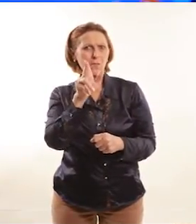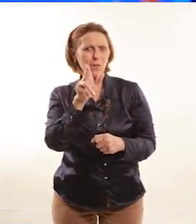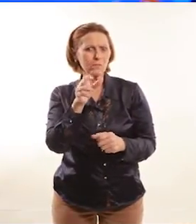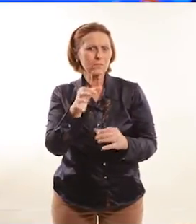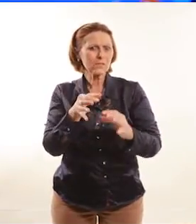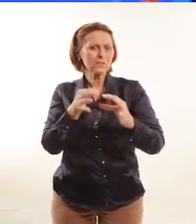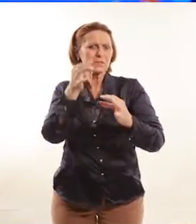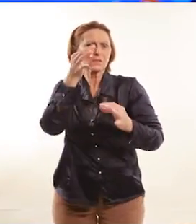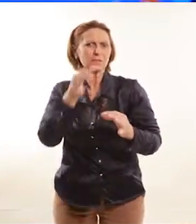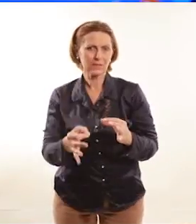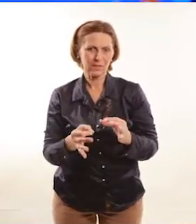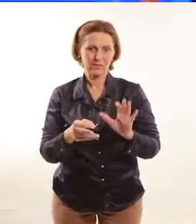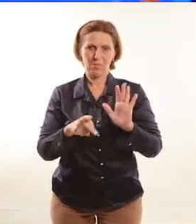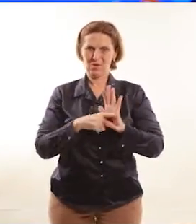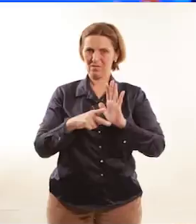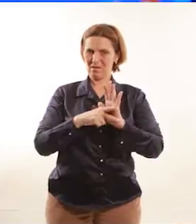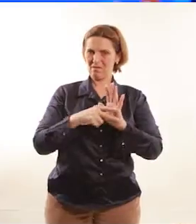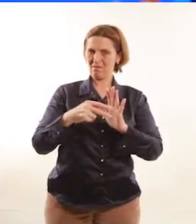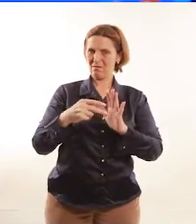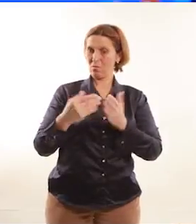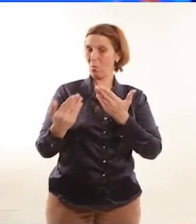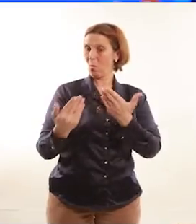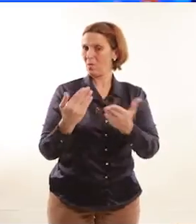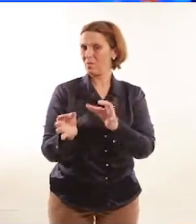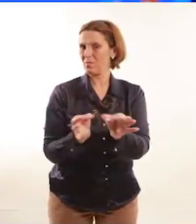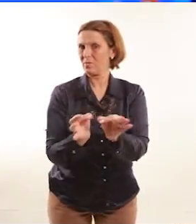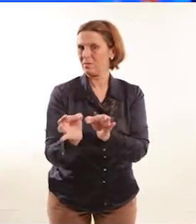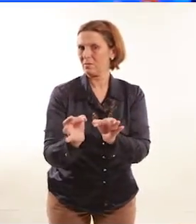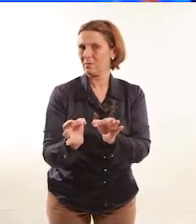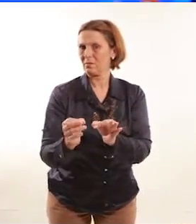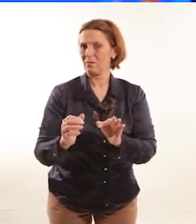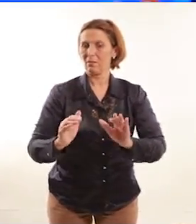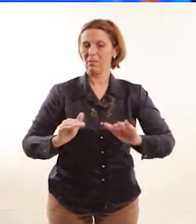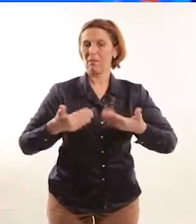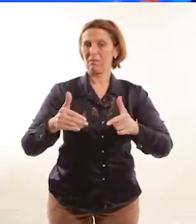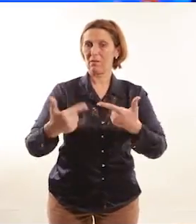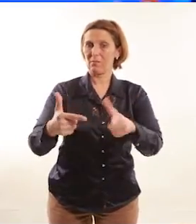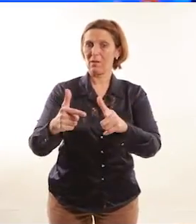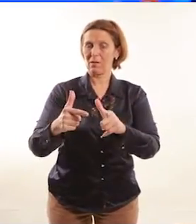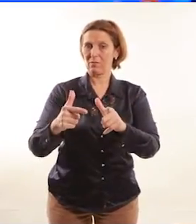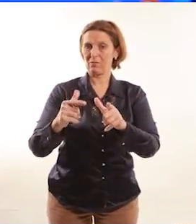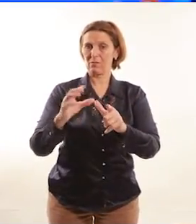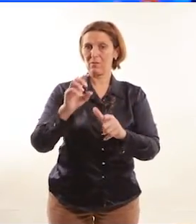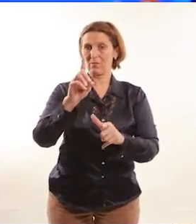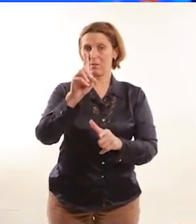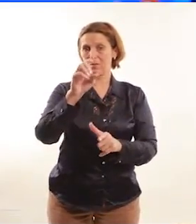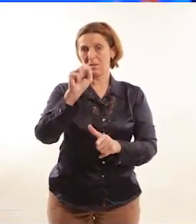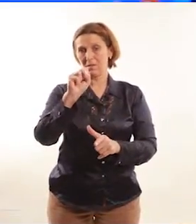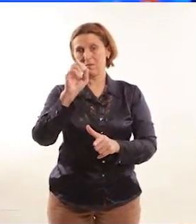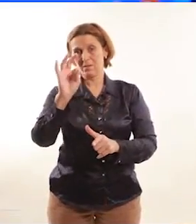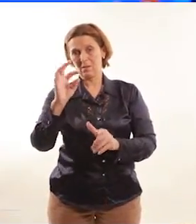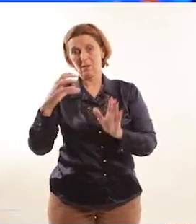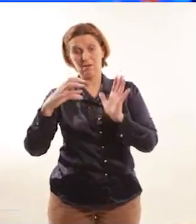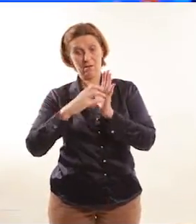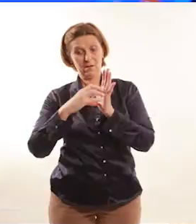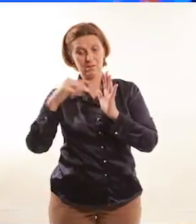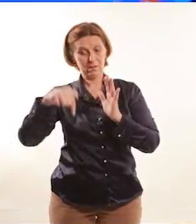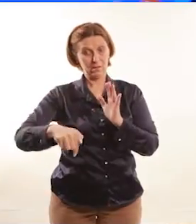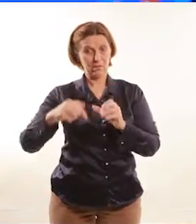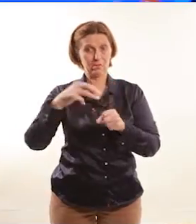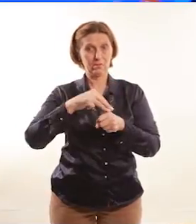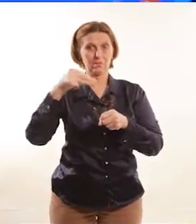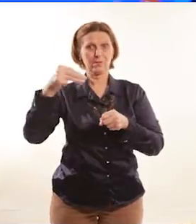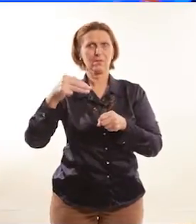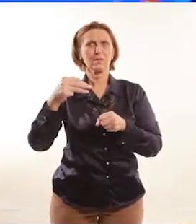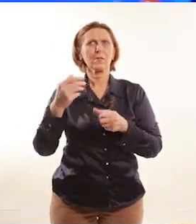que define os critérios para que se estabeleça um serviço de DST/AIDS no município. Então, partindo desse critério,